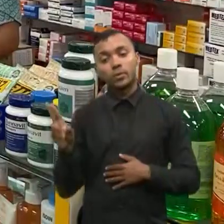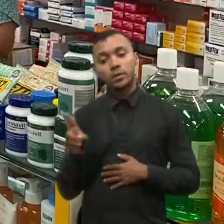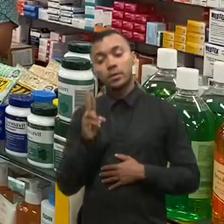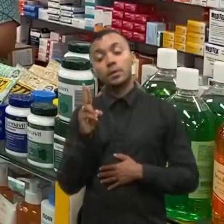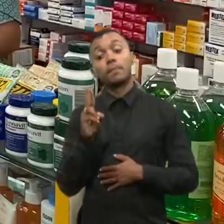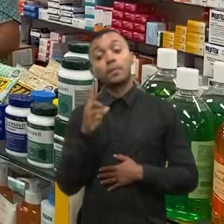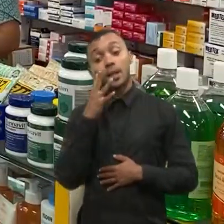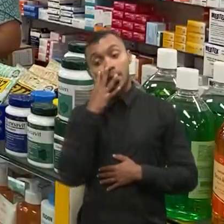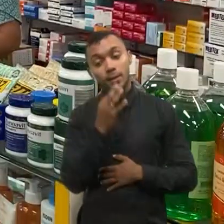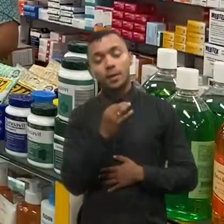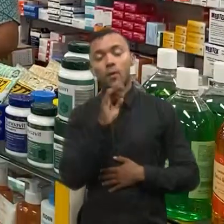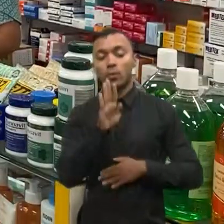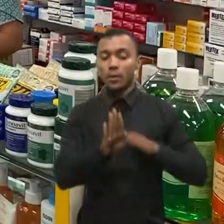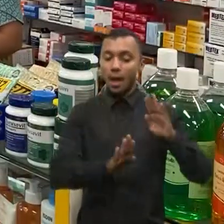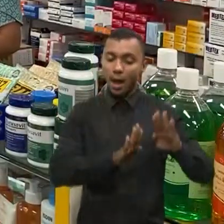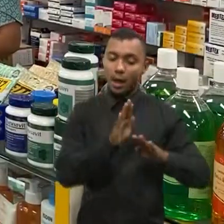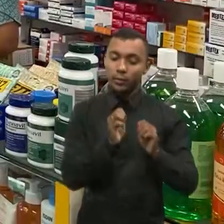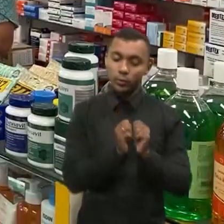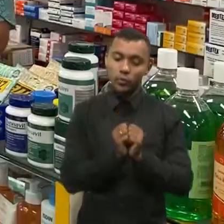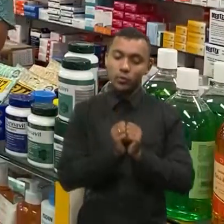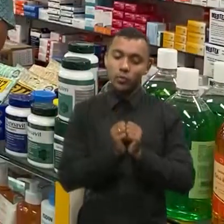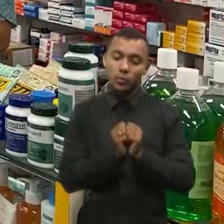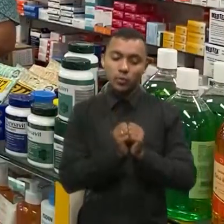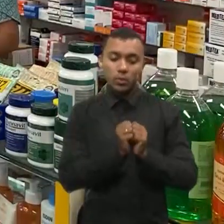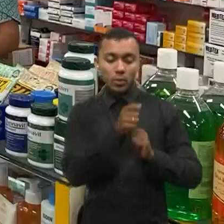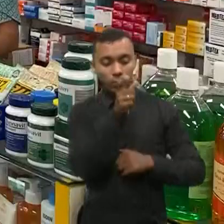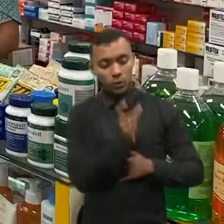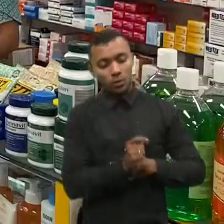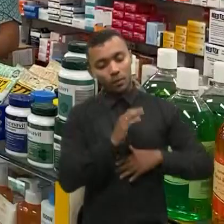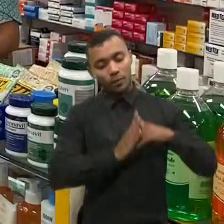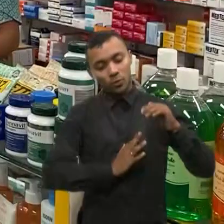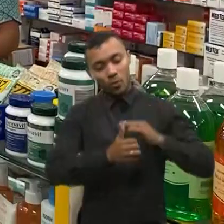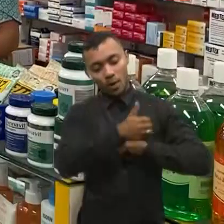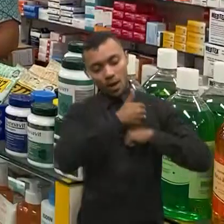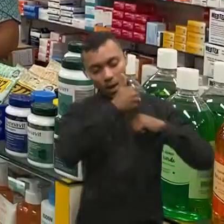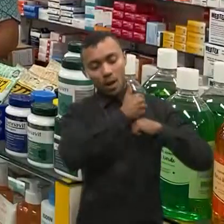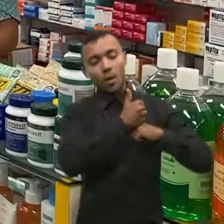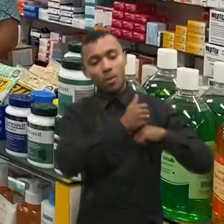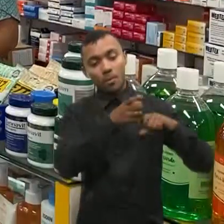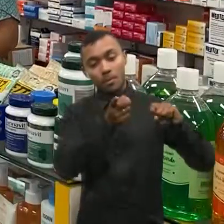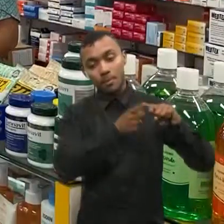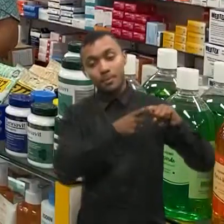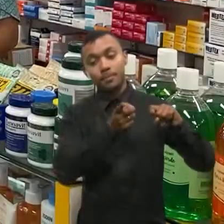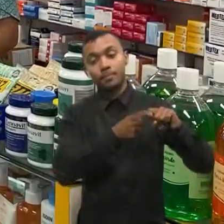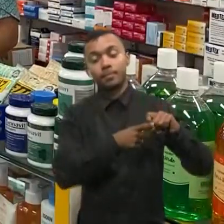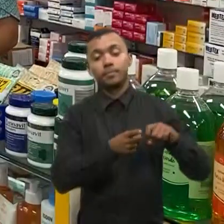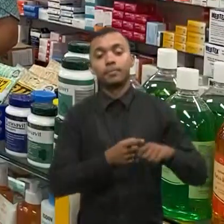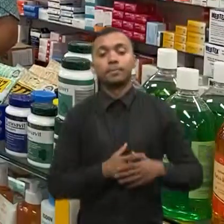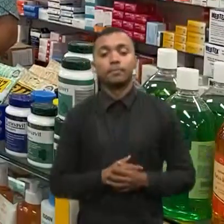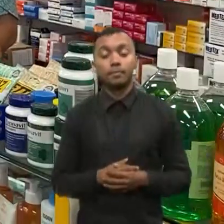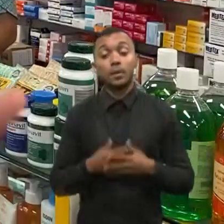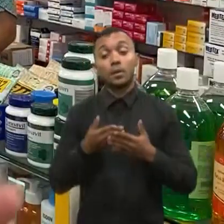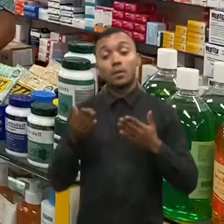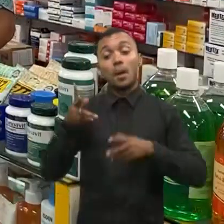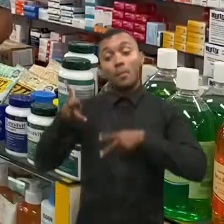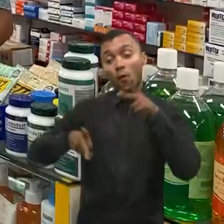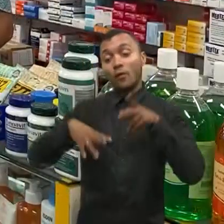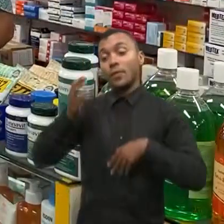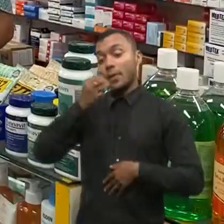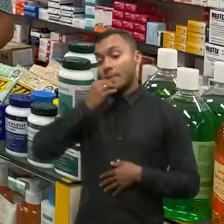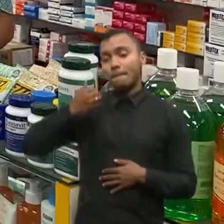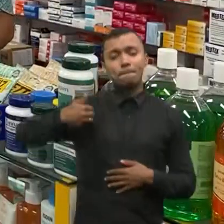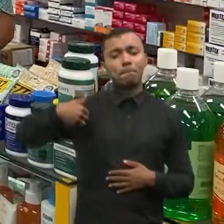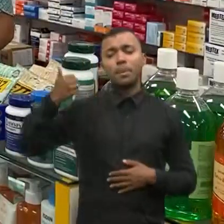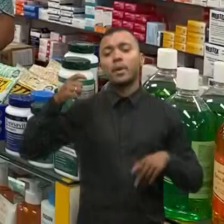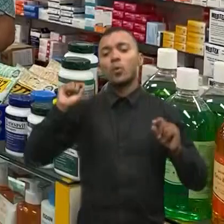cuidado, orientado pelo médico principalmente quando necessário, e que a população deve buscar primeiro